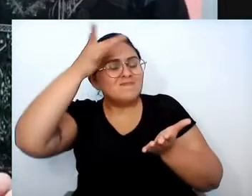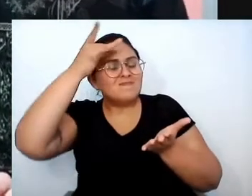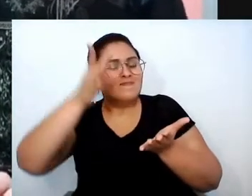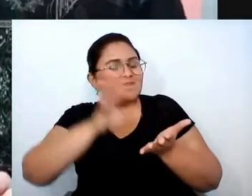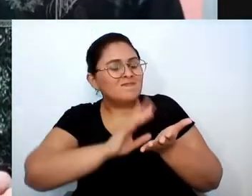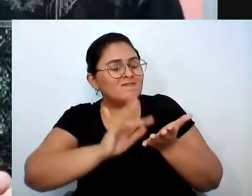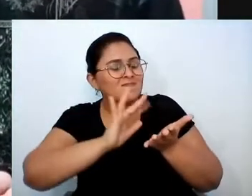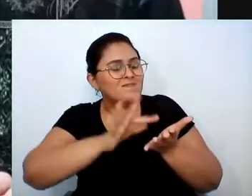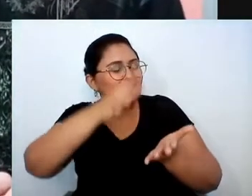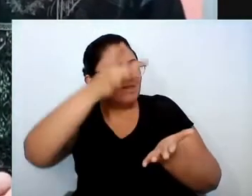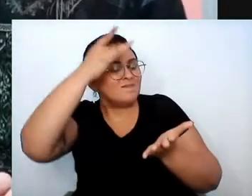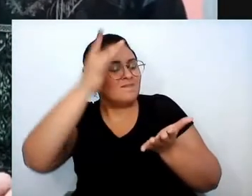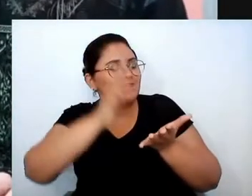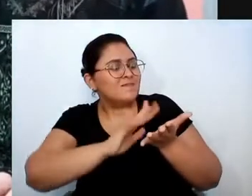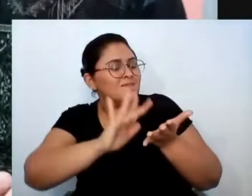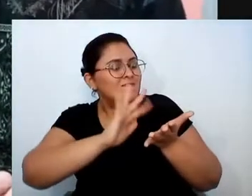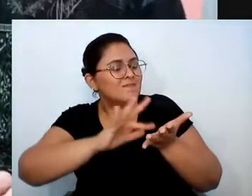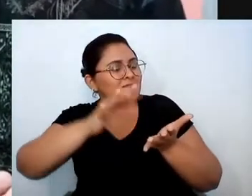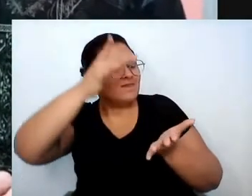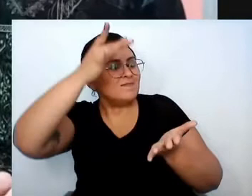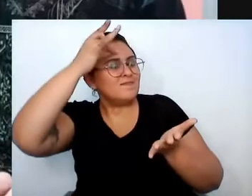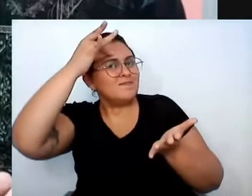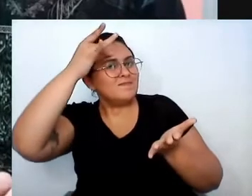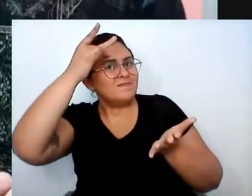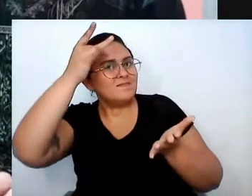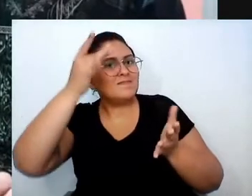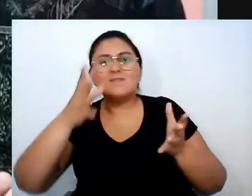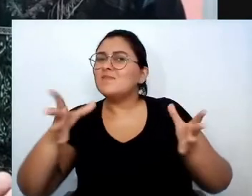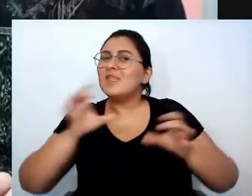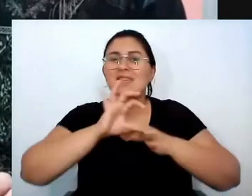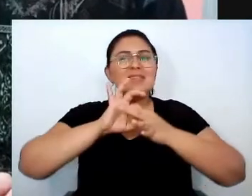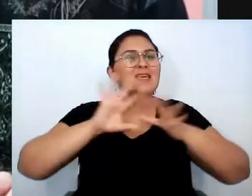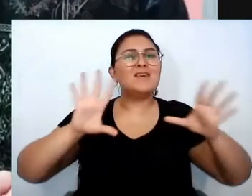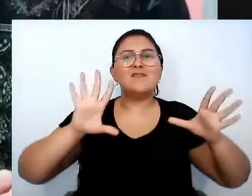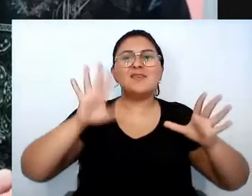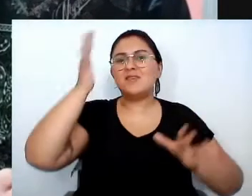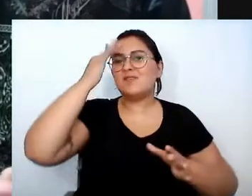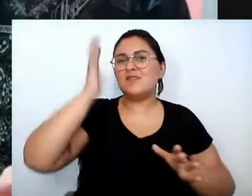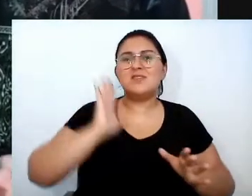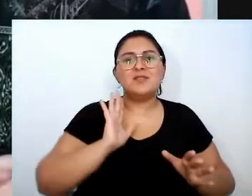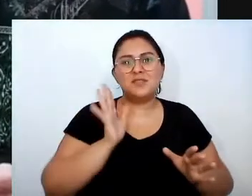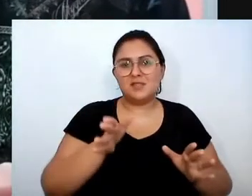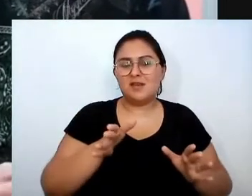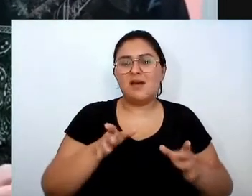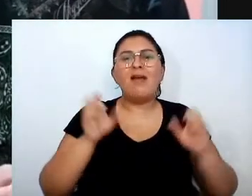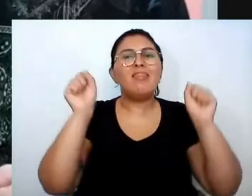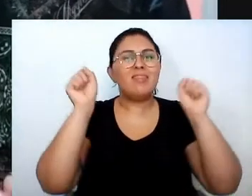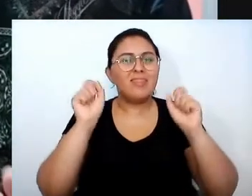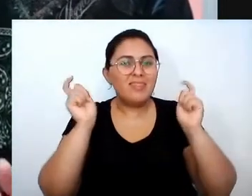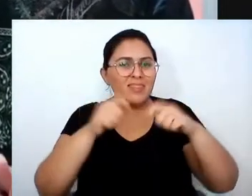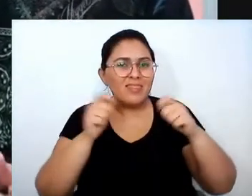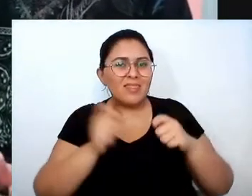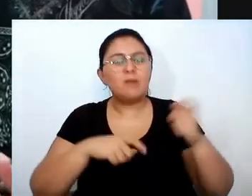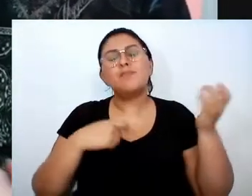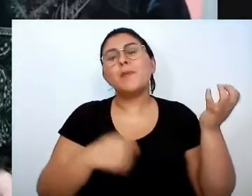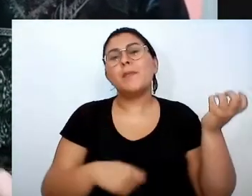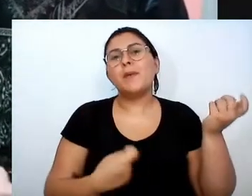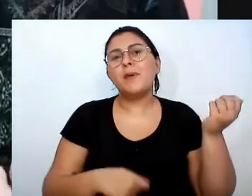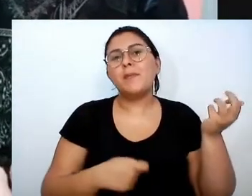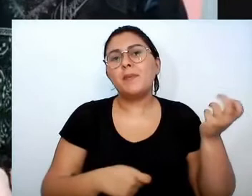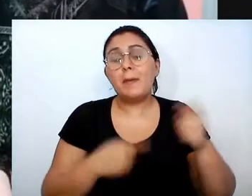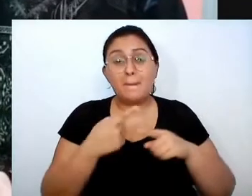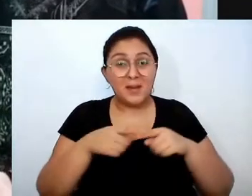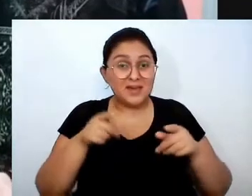Depois que eu sim, memorizar, eu vou tocar livremente, sem a leitura. Aí, se acontecer de alguma falha, né, no momento que eu estou